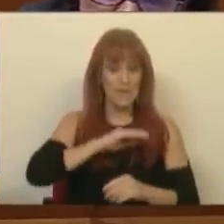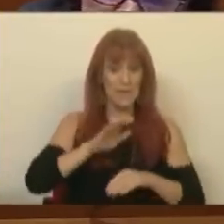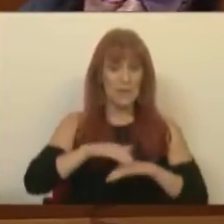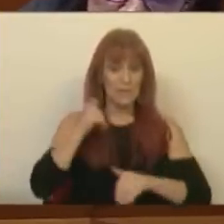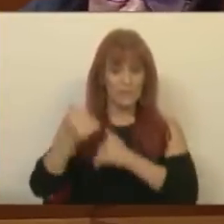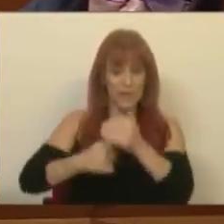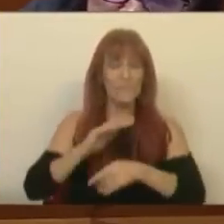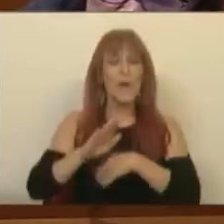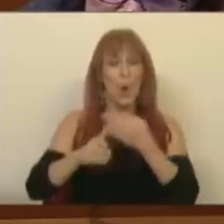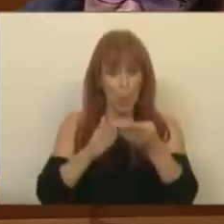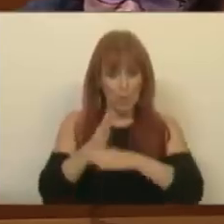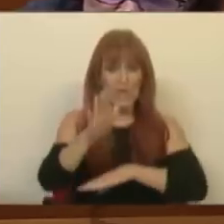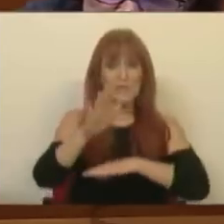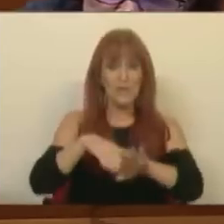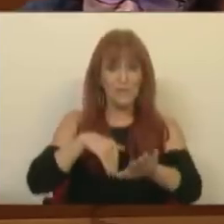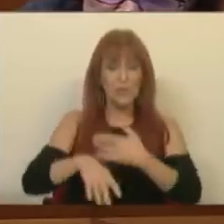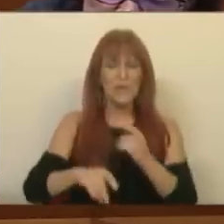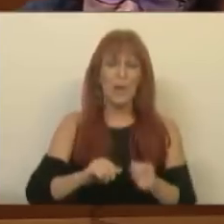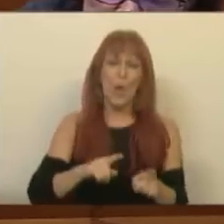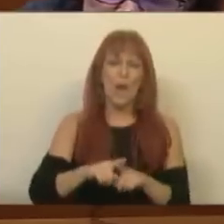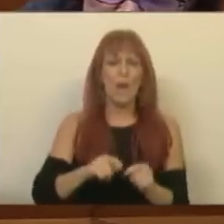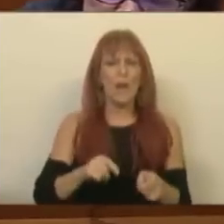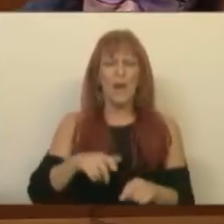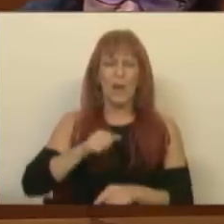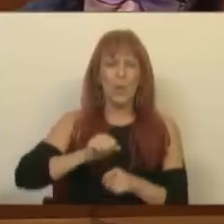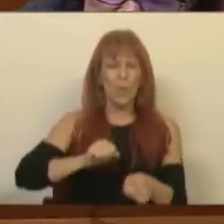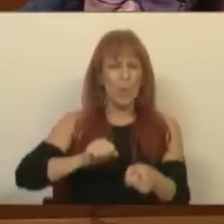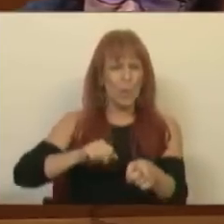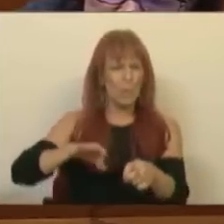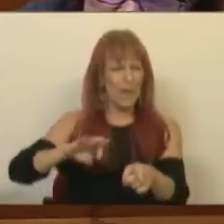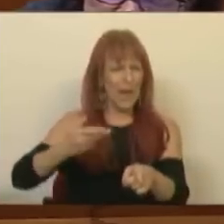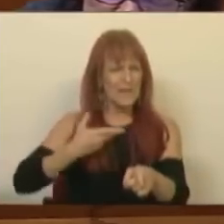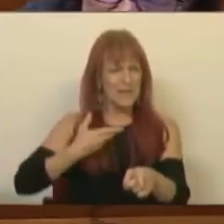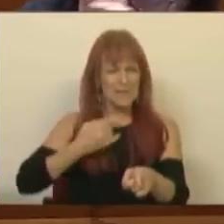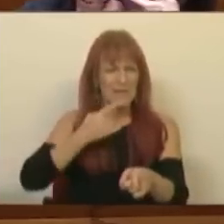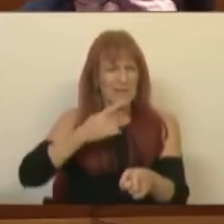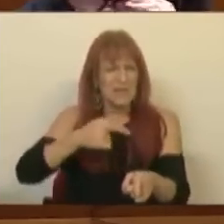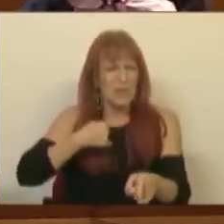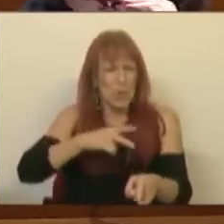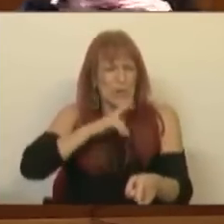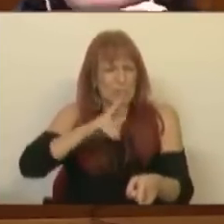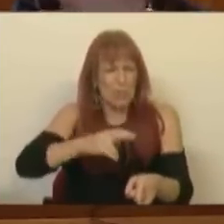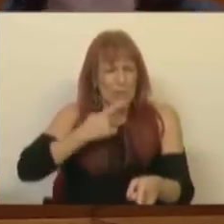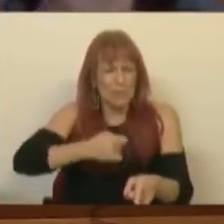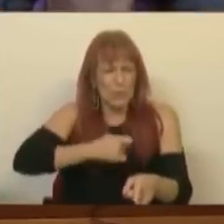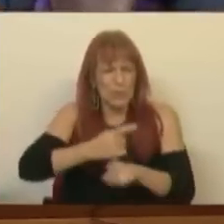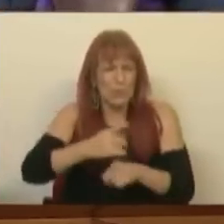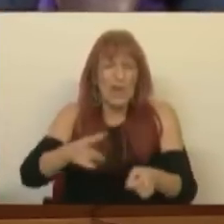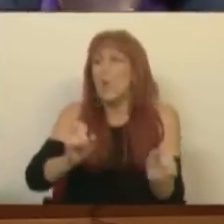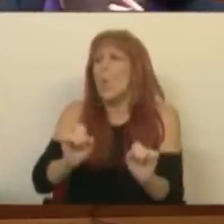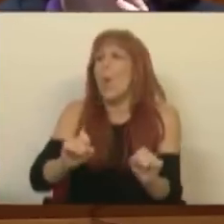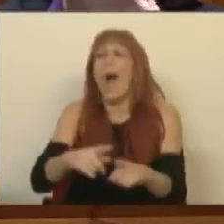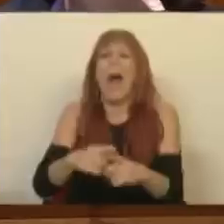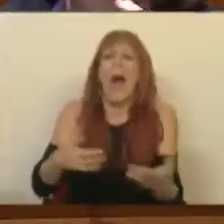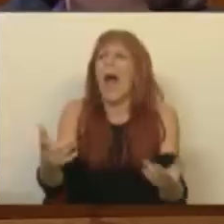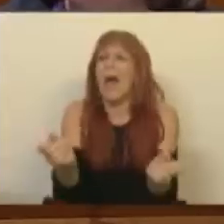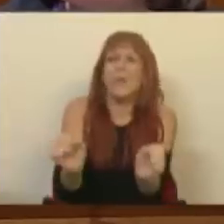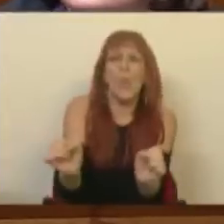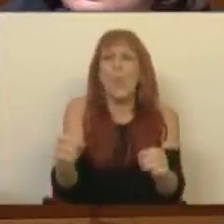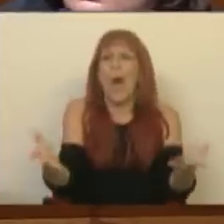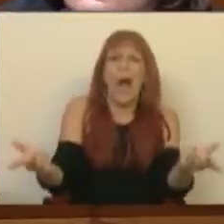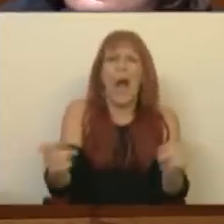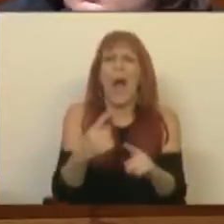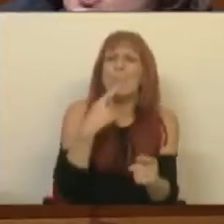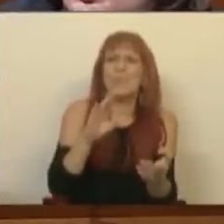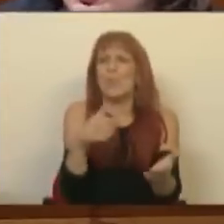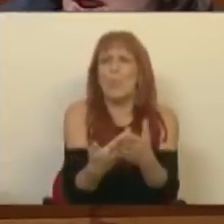feito e vamos continuar a fazer sempre conta ao PSD o PSD Depois diz que não responde às perguntas porque não tem nenhuma não tem nada